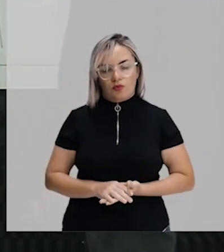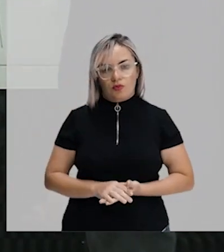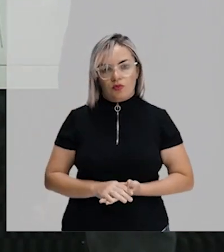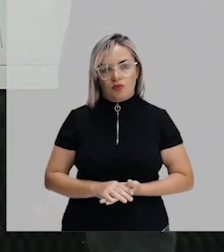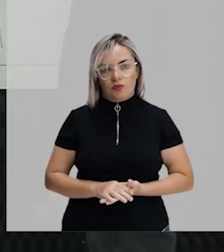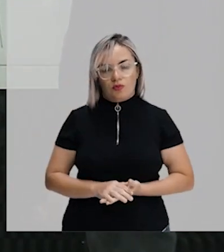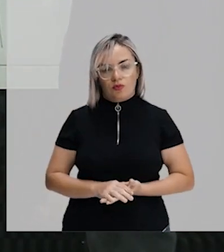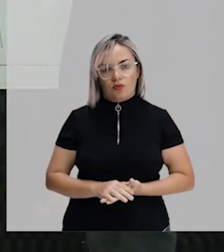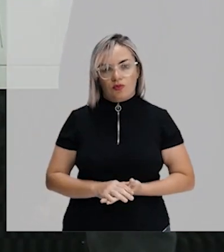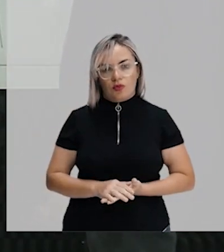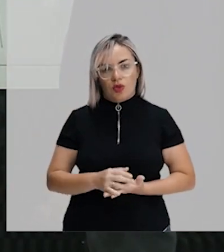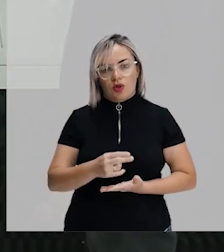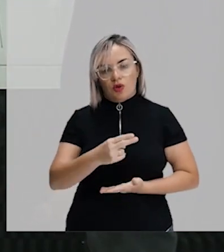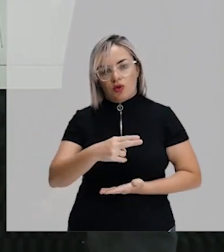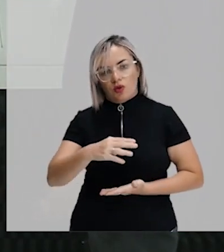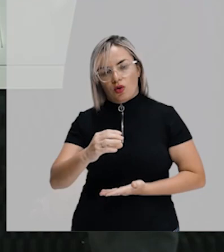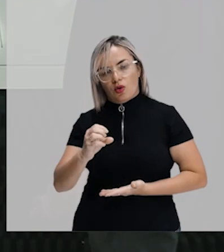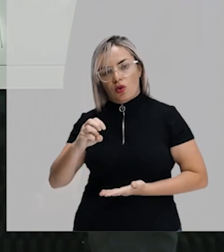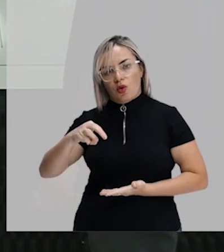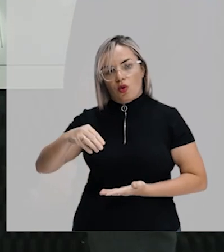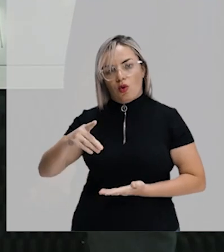de composição de vetor.